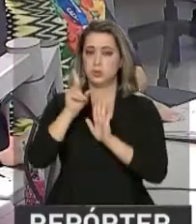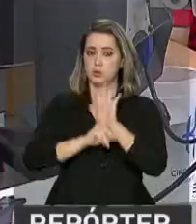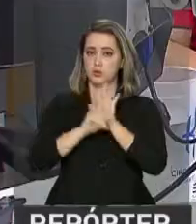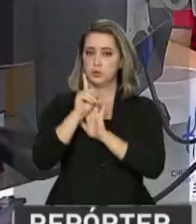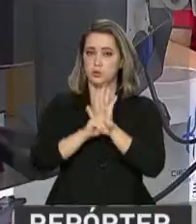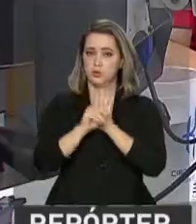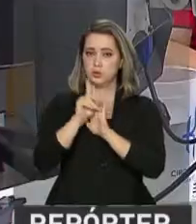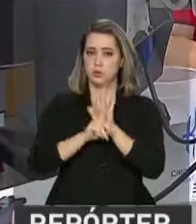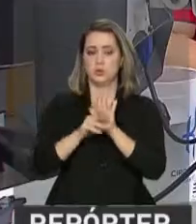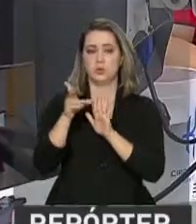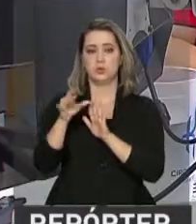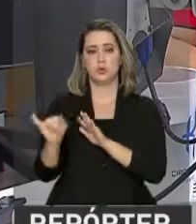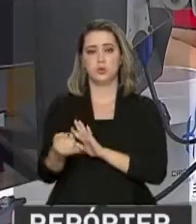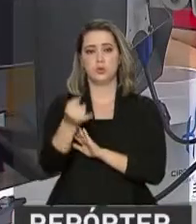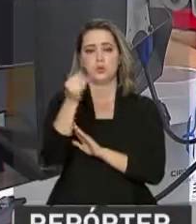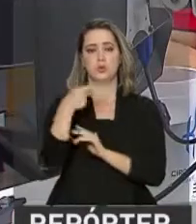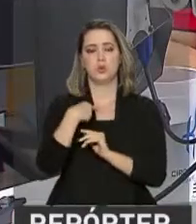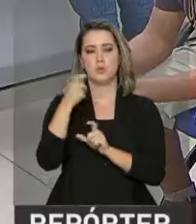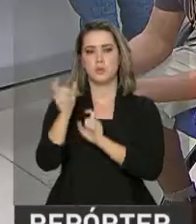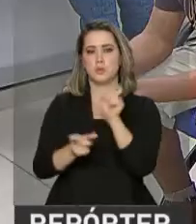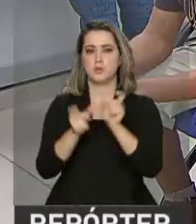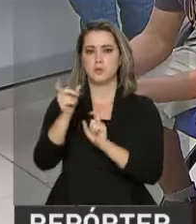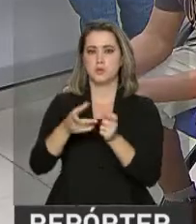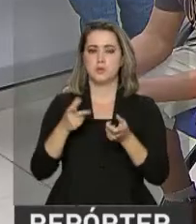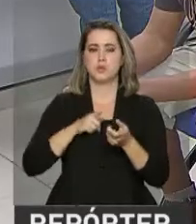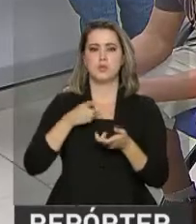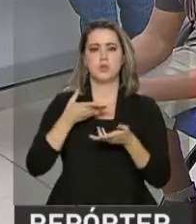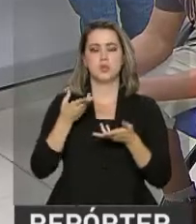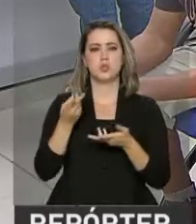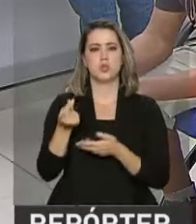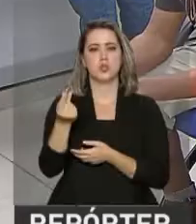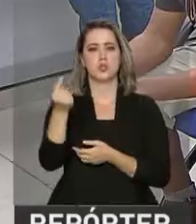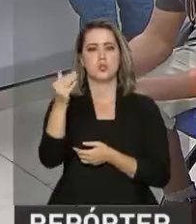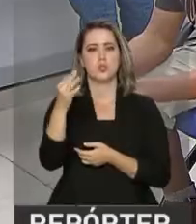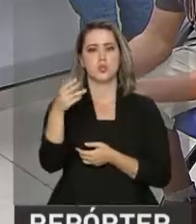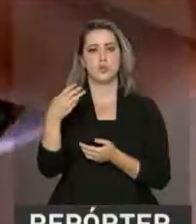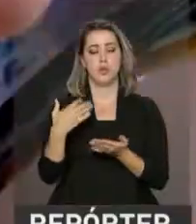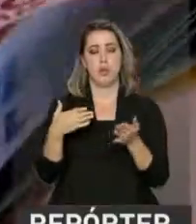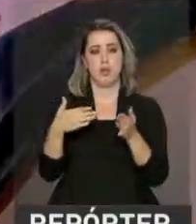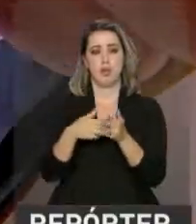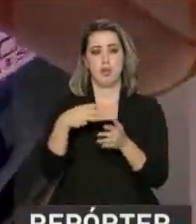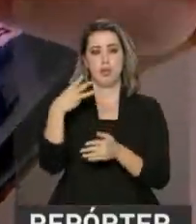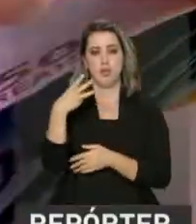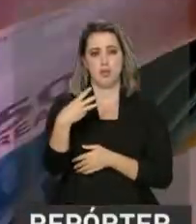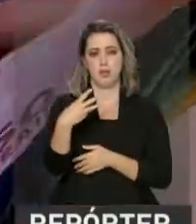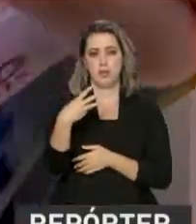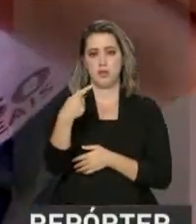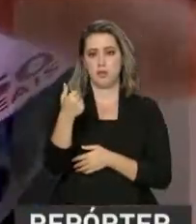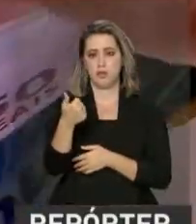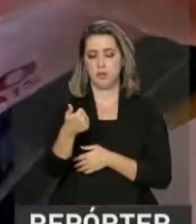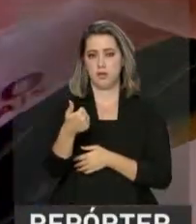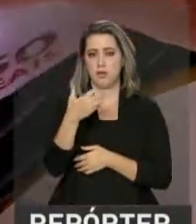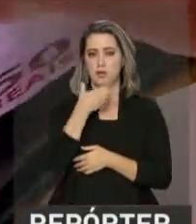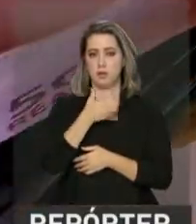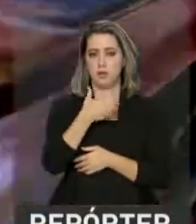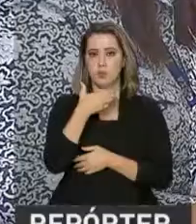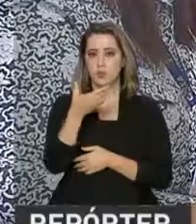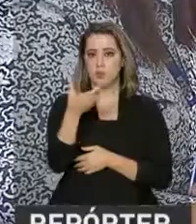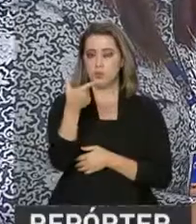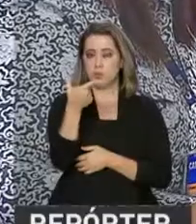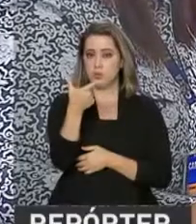correção do fgts dos trabalhadores que tinham saldo nas contas em 31 de dezembro de 2016